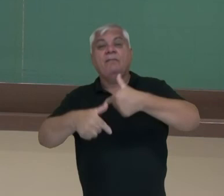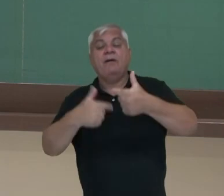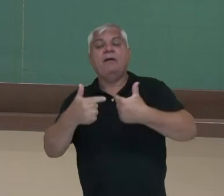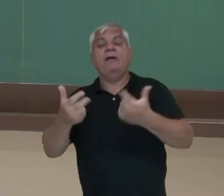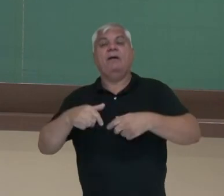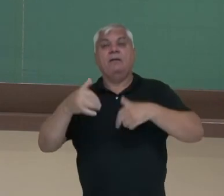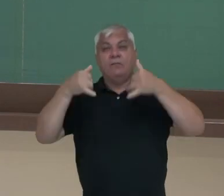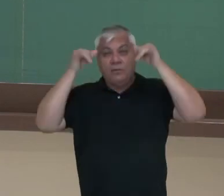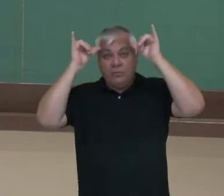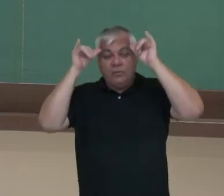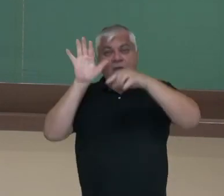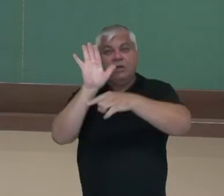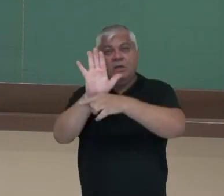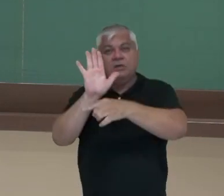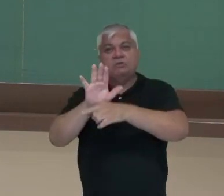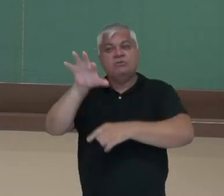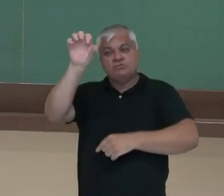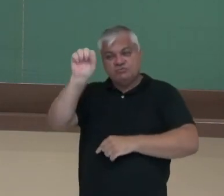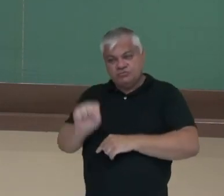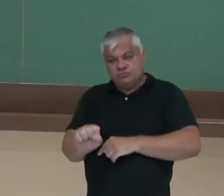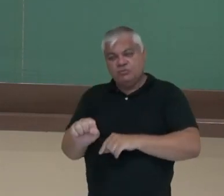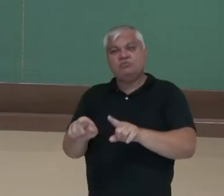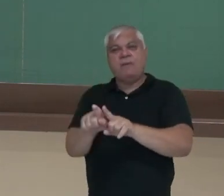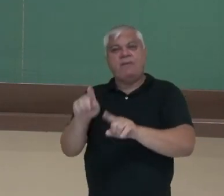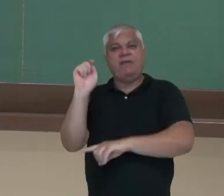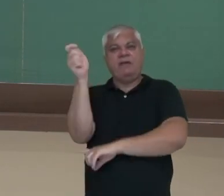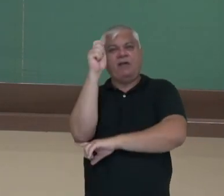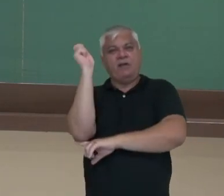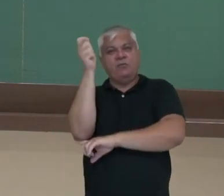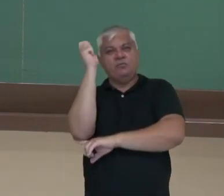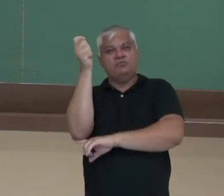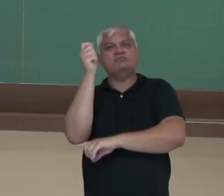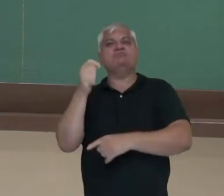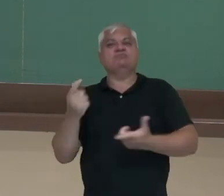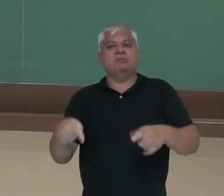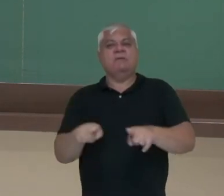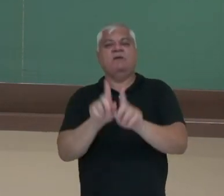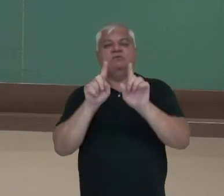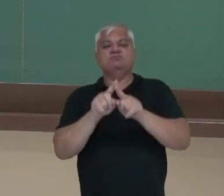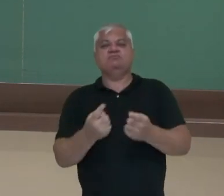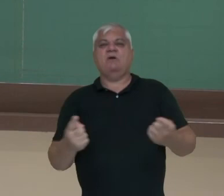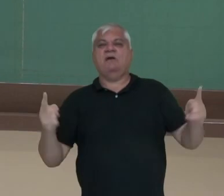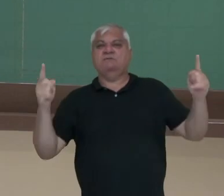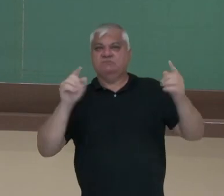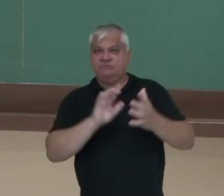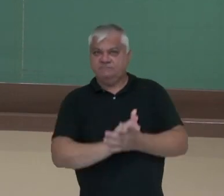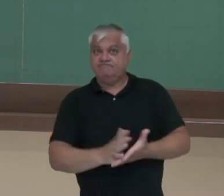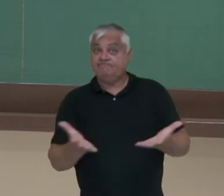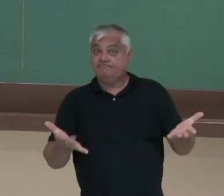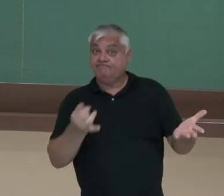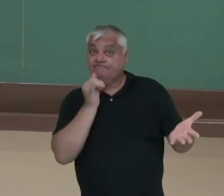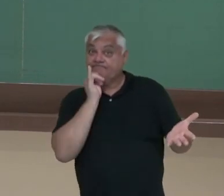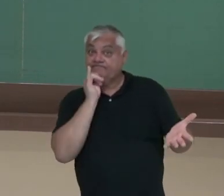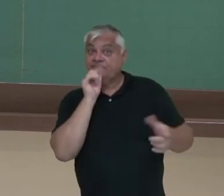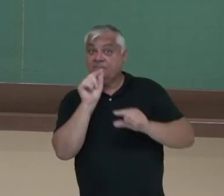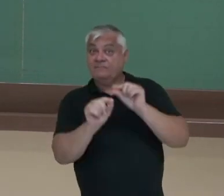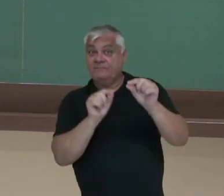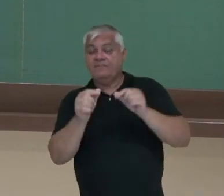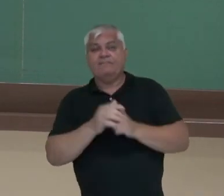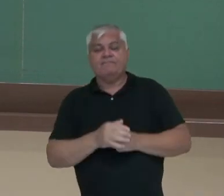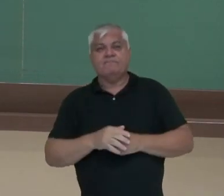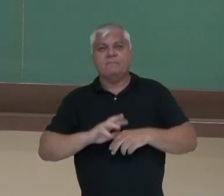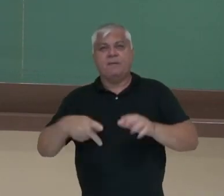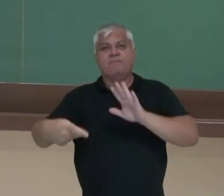influenciou a cultura sulista, né, o gaúcho e também o churrasco gaúcho, né, exemplo da